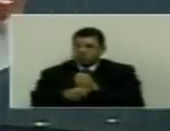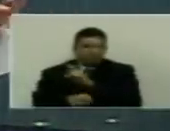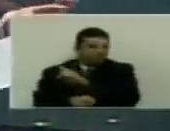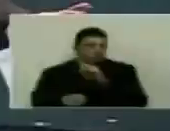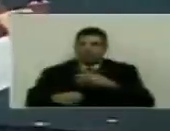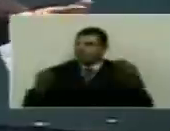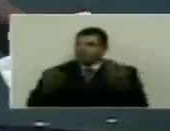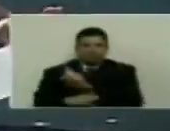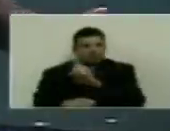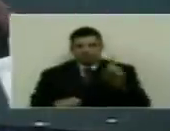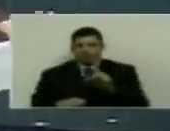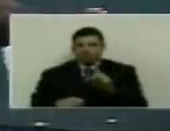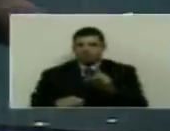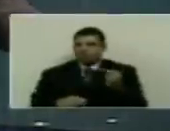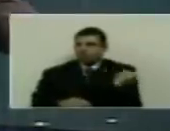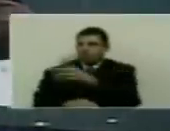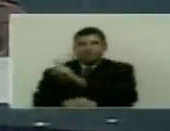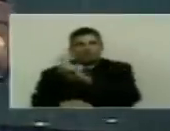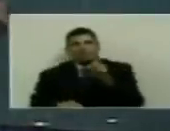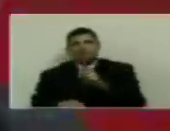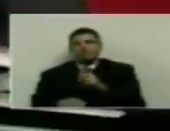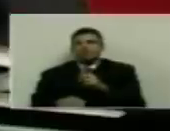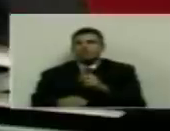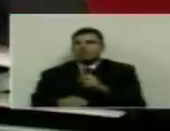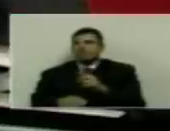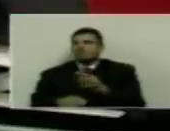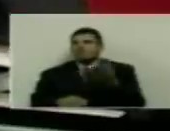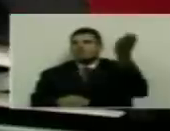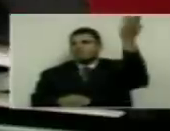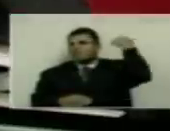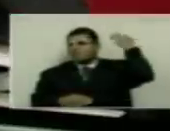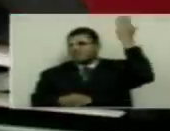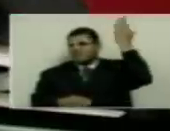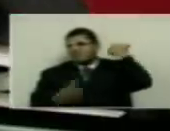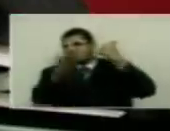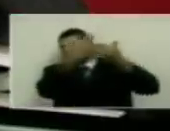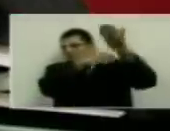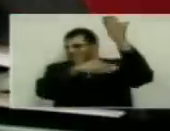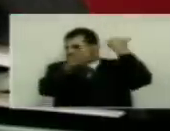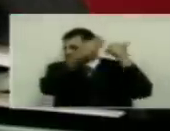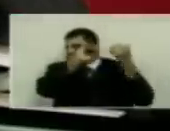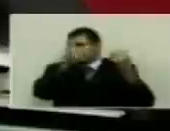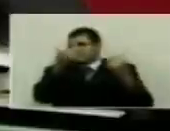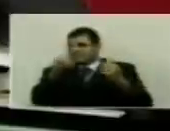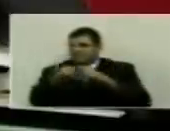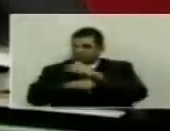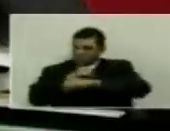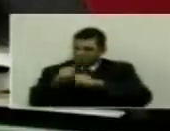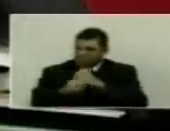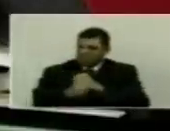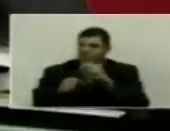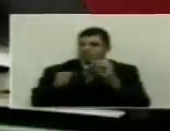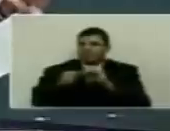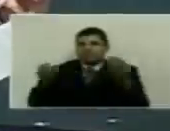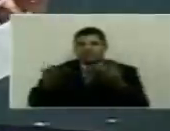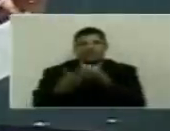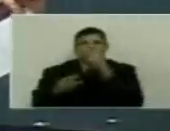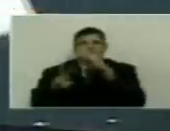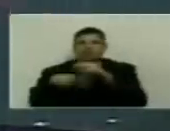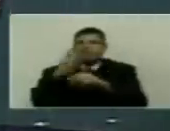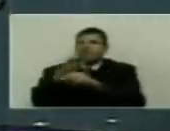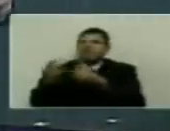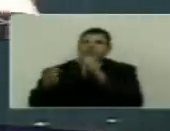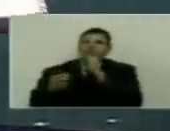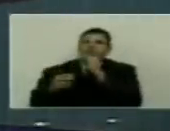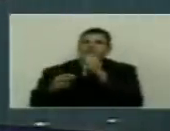Não é nada de investimento novo desse ano, não. Era uma usina que passou 10 anos para ser concluída. É bom arrumar outro